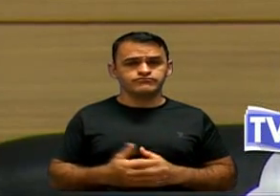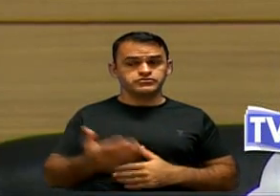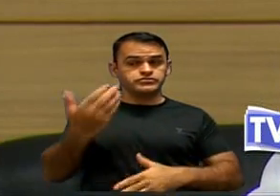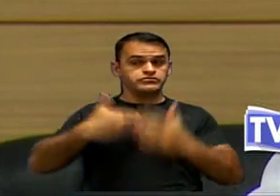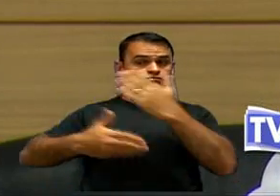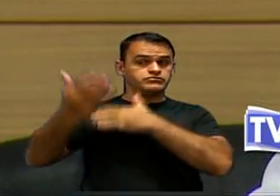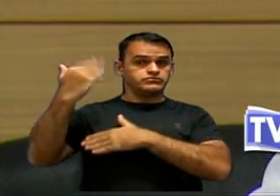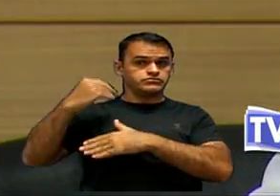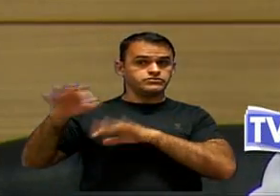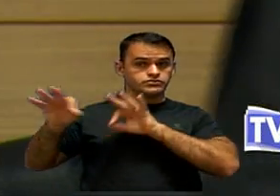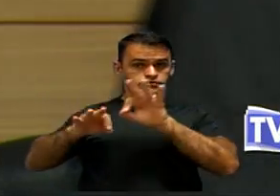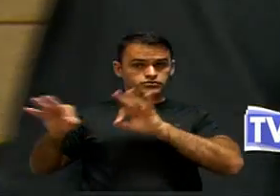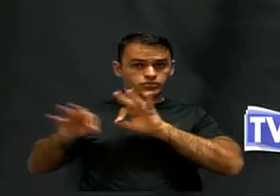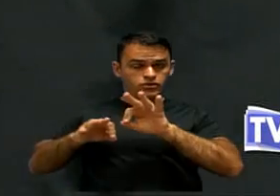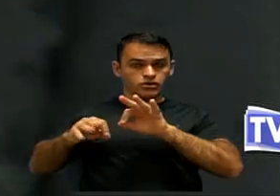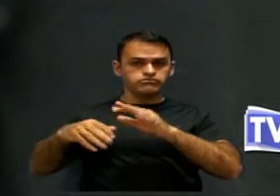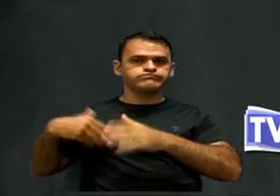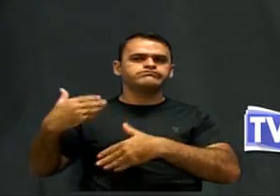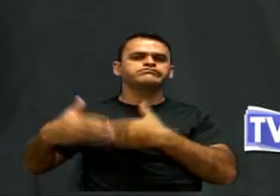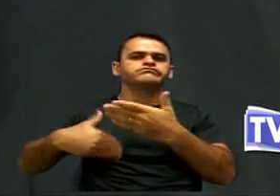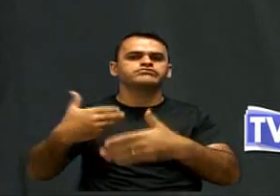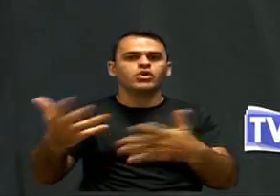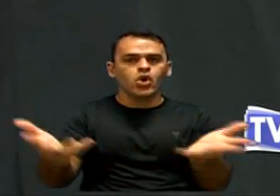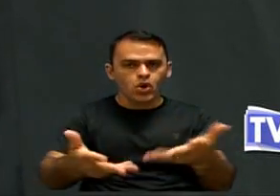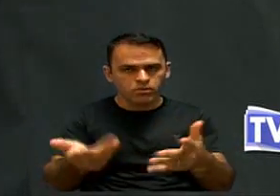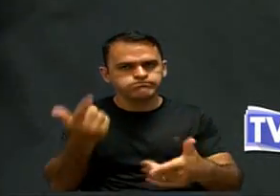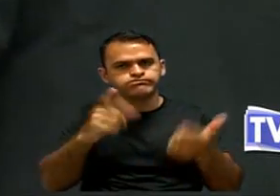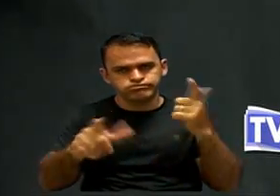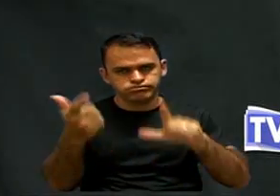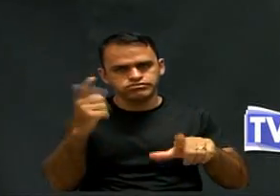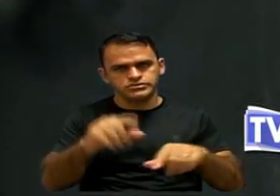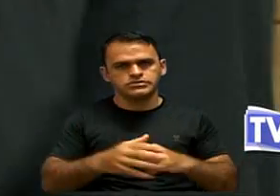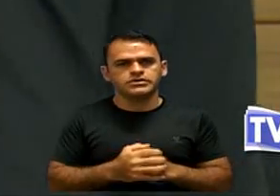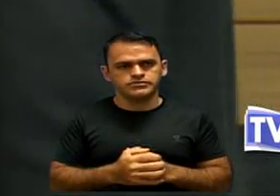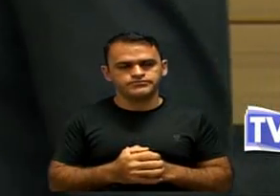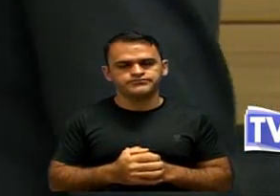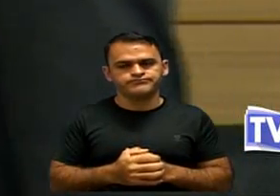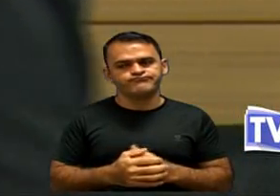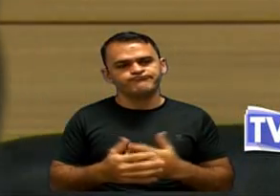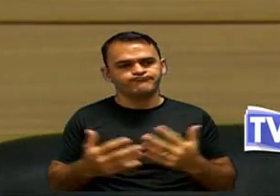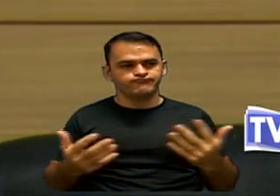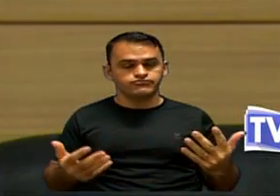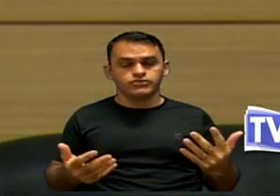lá atrás. Porque, infelizmente,